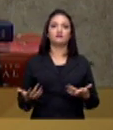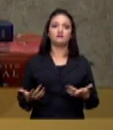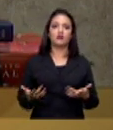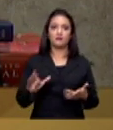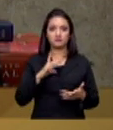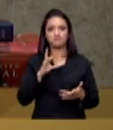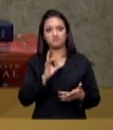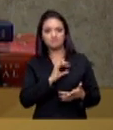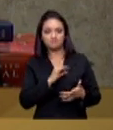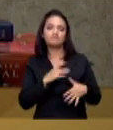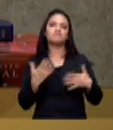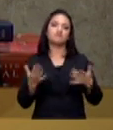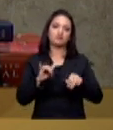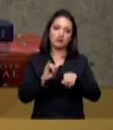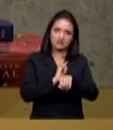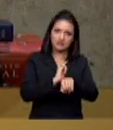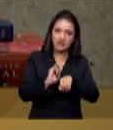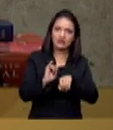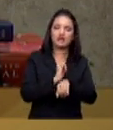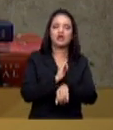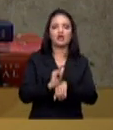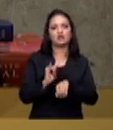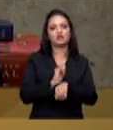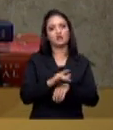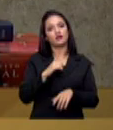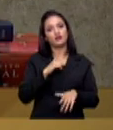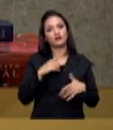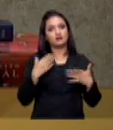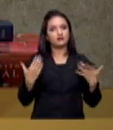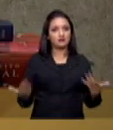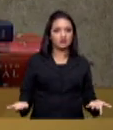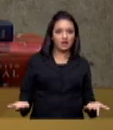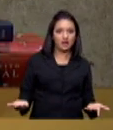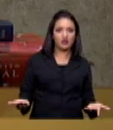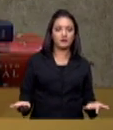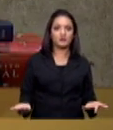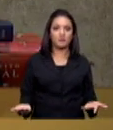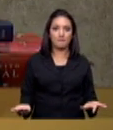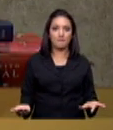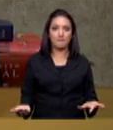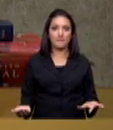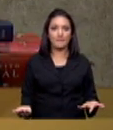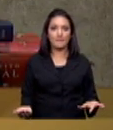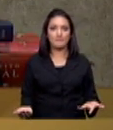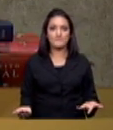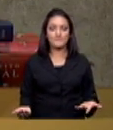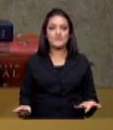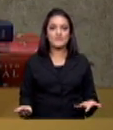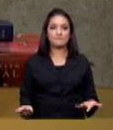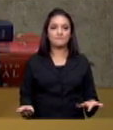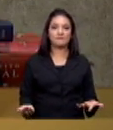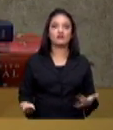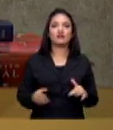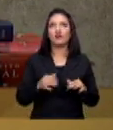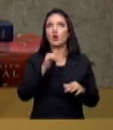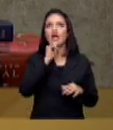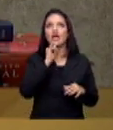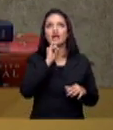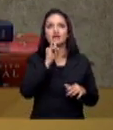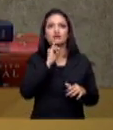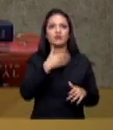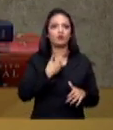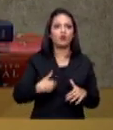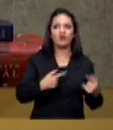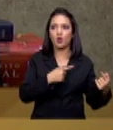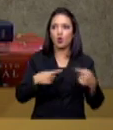porque um remédio dessa eminência, digamos assim, um ato lesivo do poder público quanto particular, ele tem de ter o